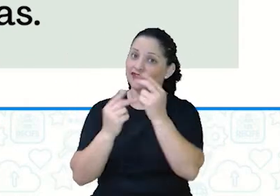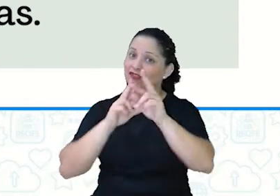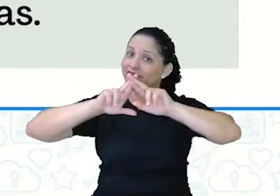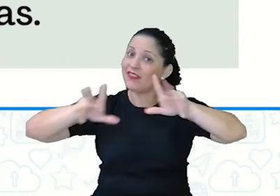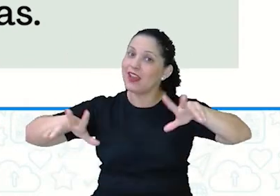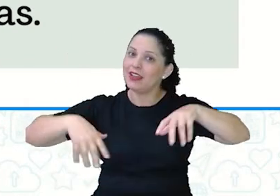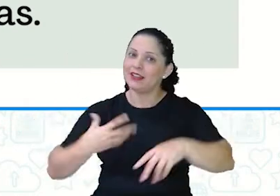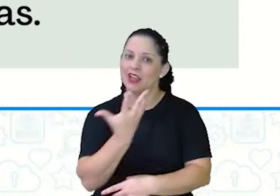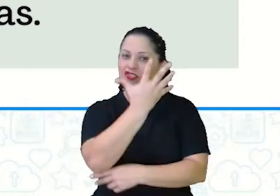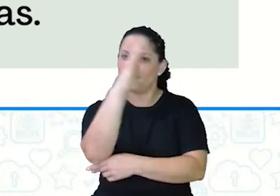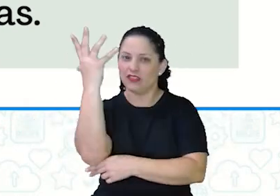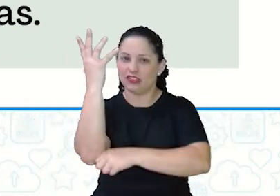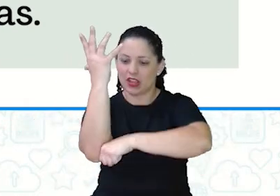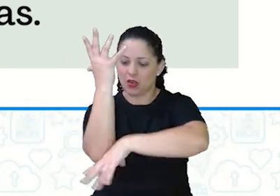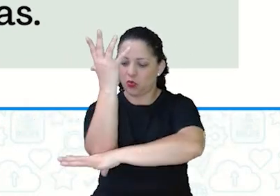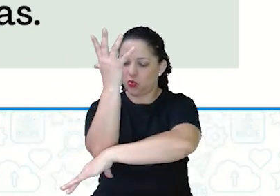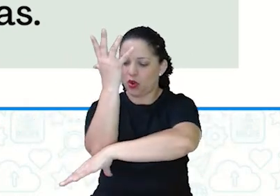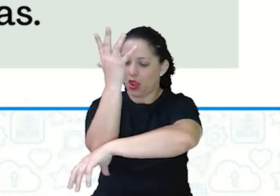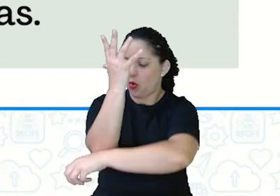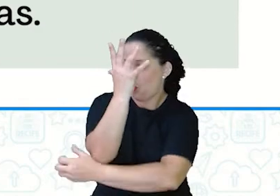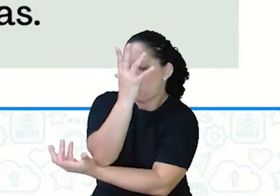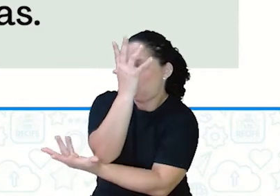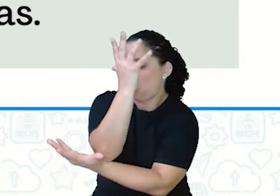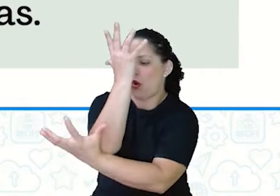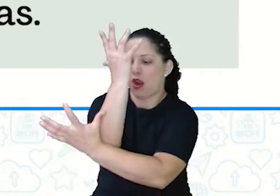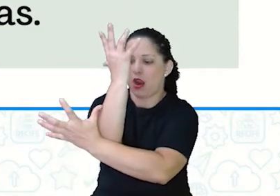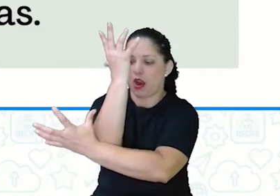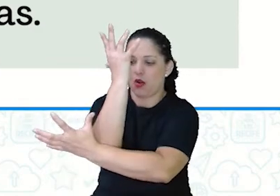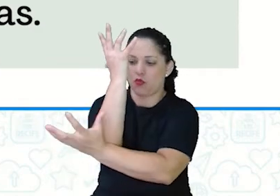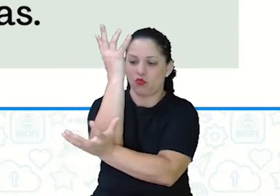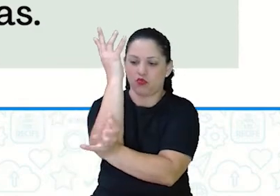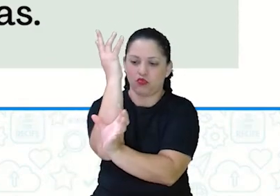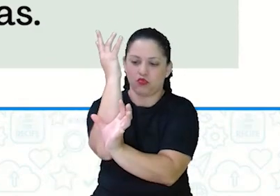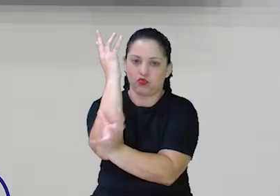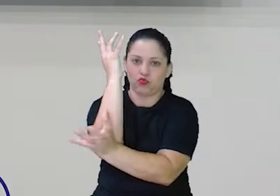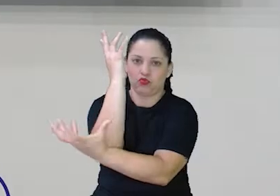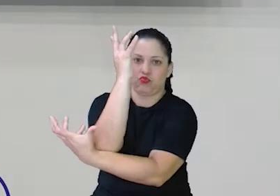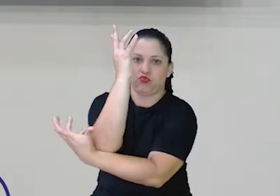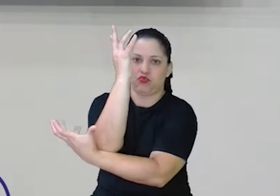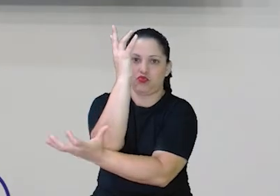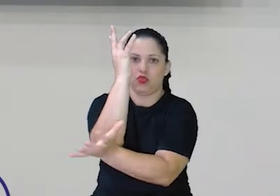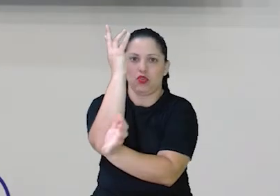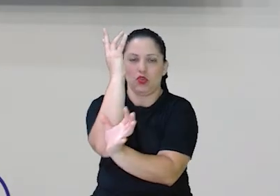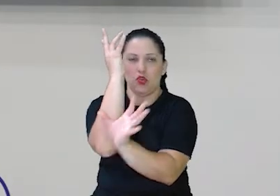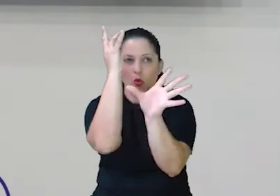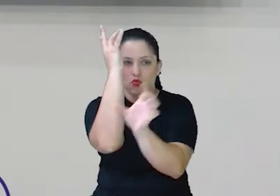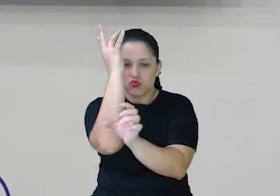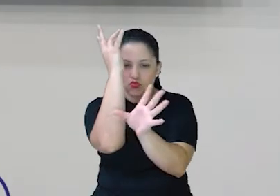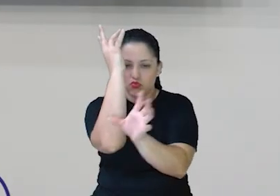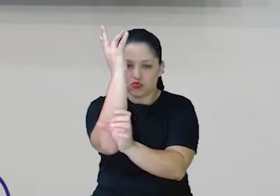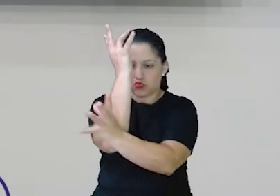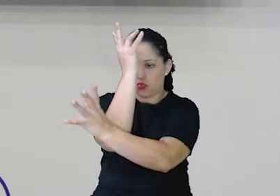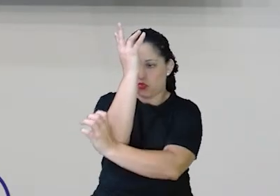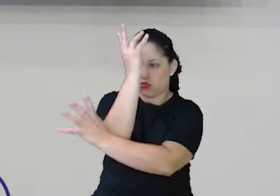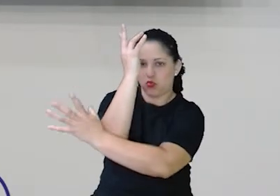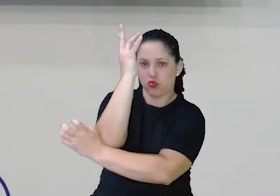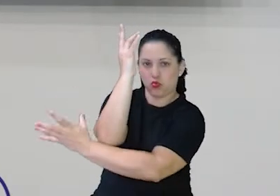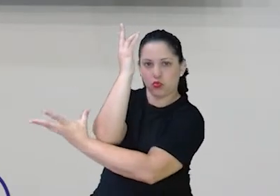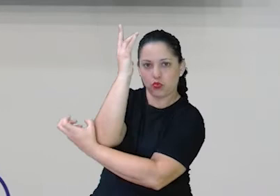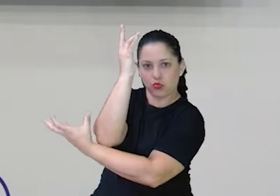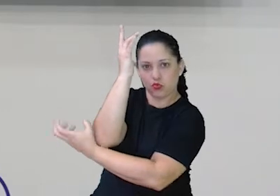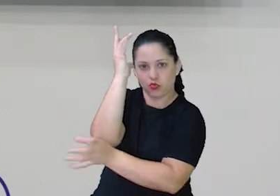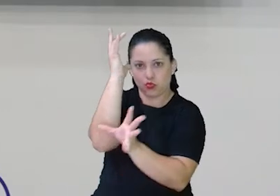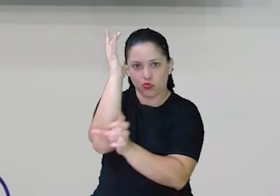raízes ajudam a filtrar essa água e eles ali pegam os sais minerais que são necessários para a árvore poder realizar o processo